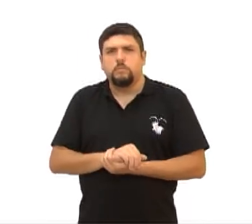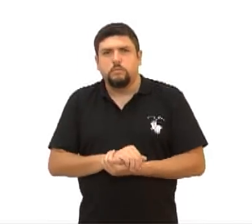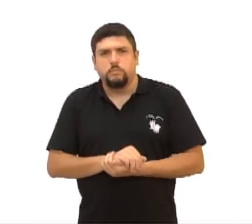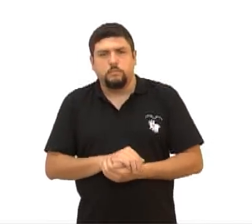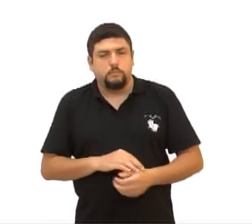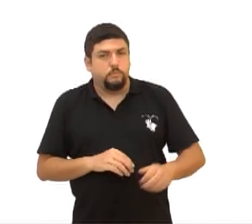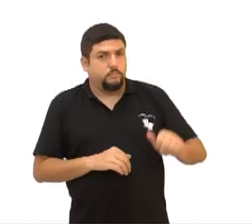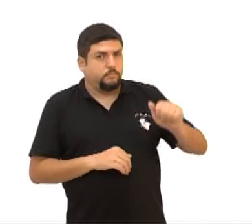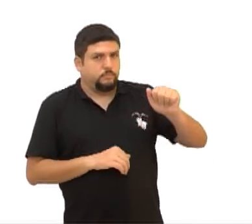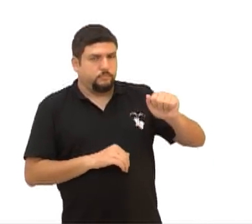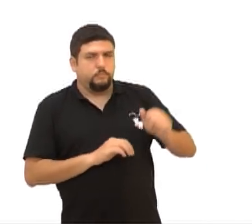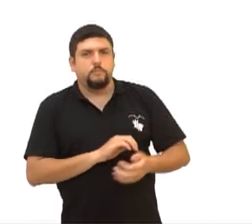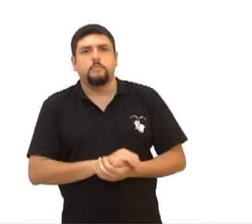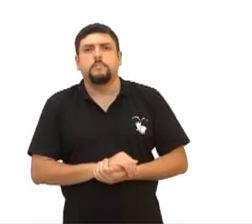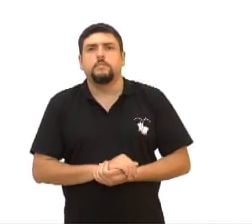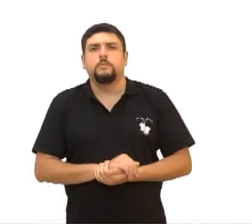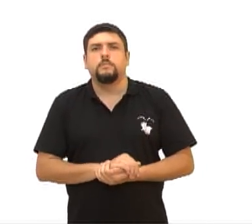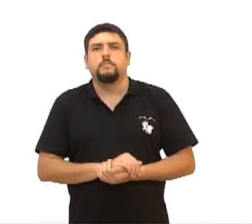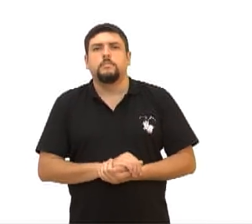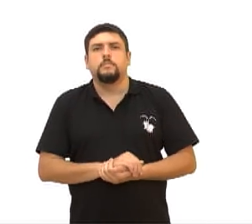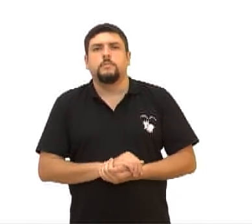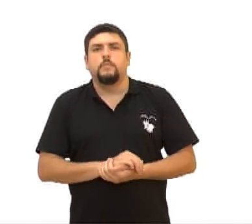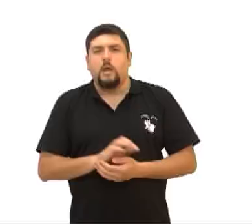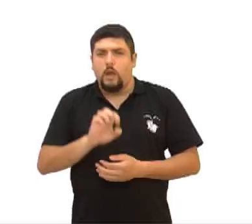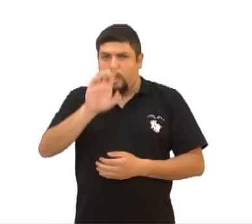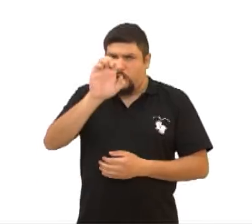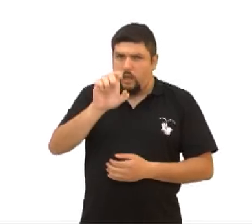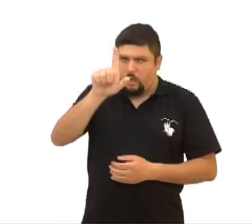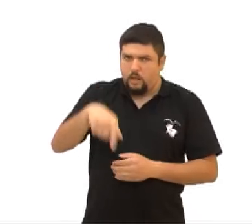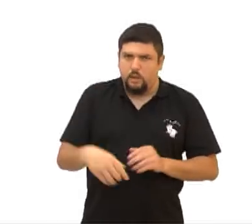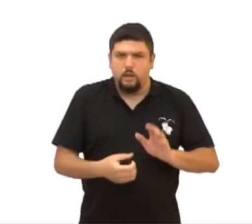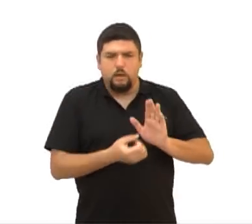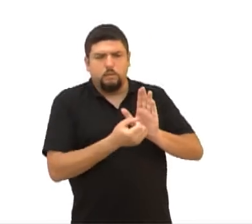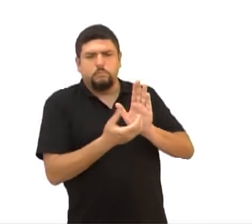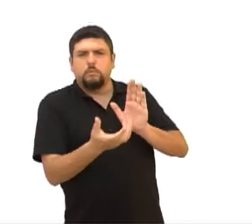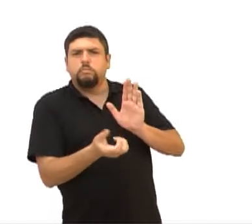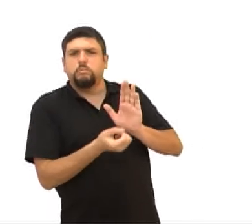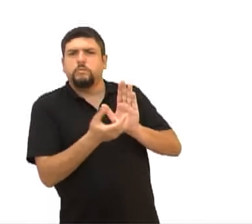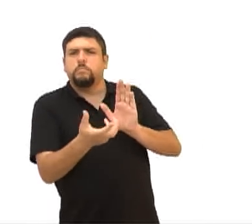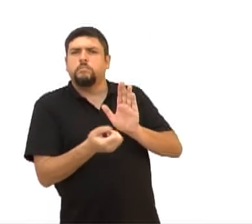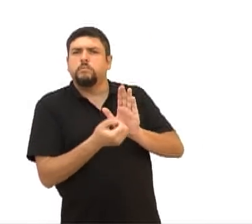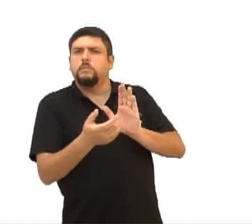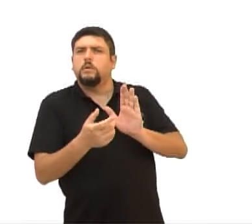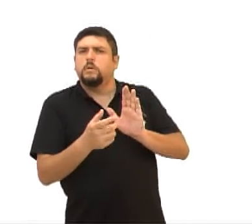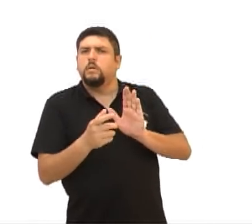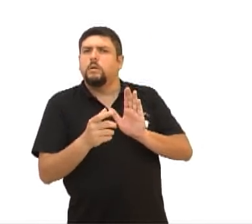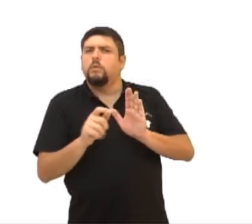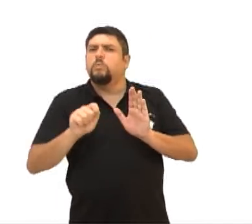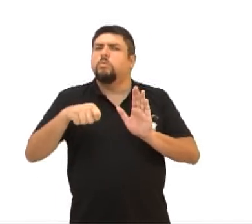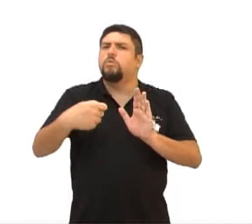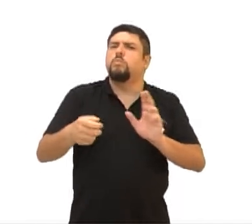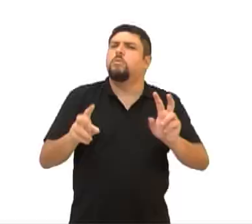A. Apresentar declarações e informações sobre um assunto.